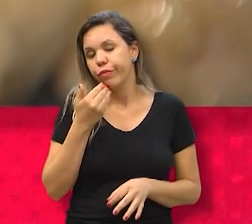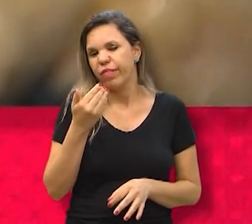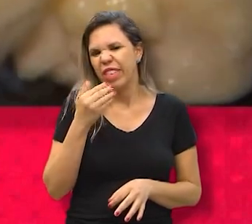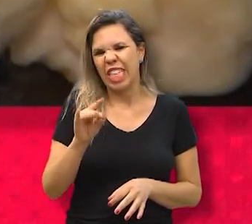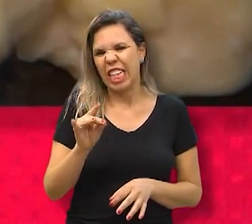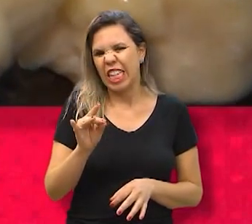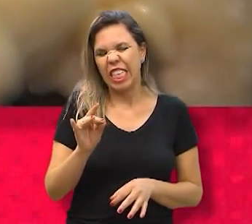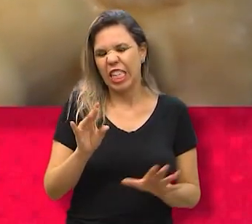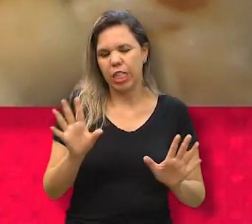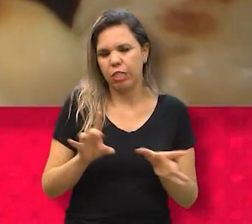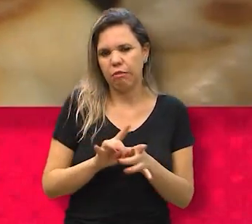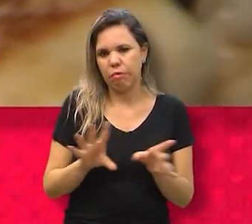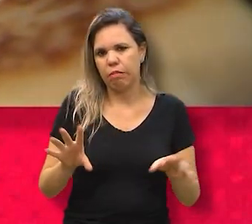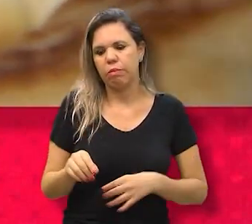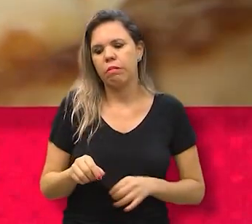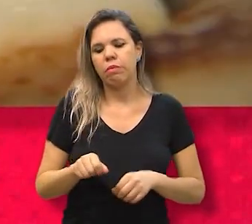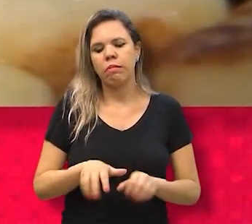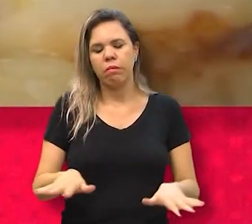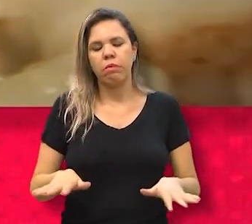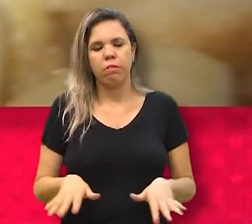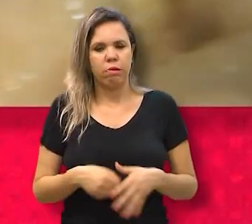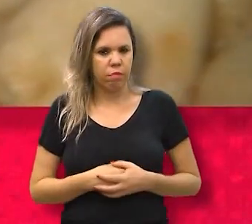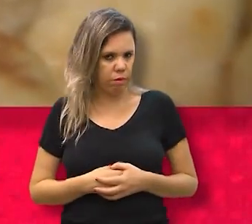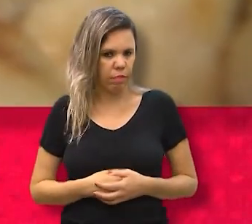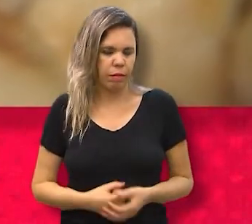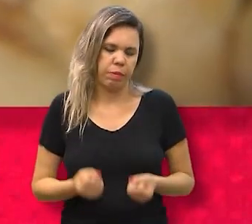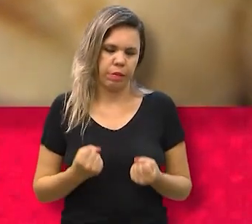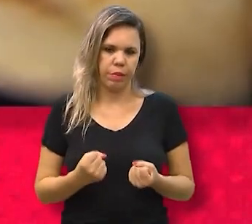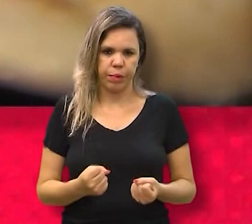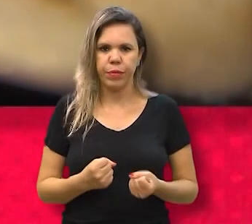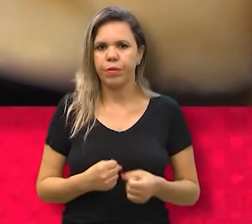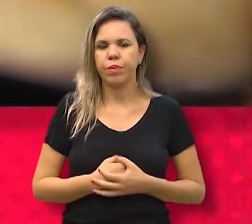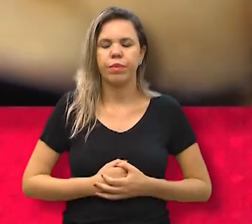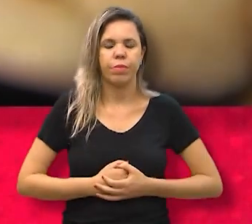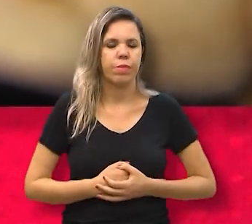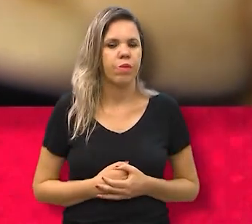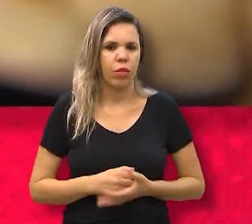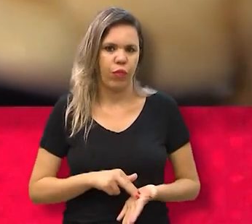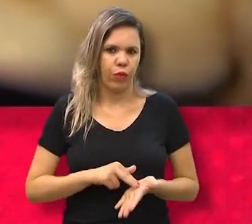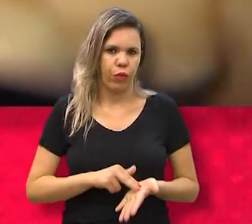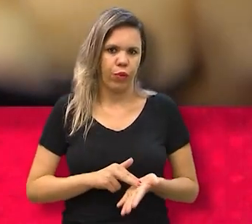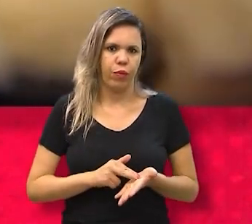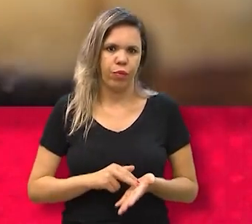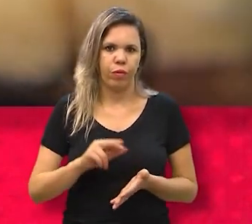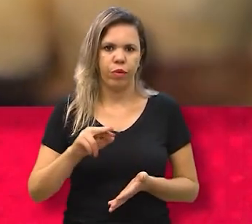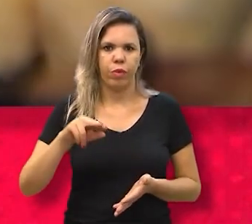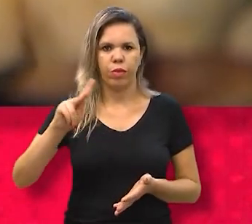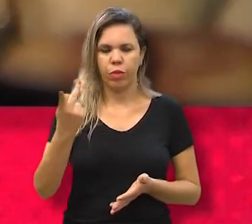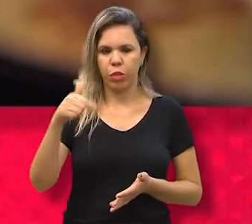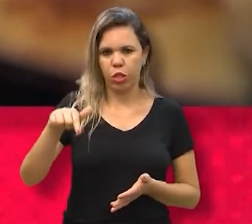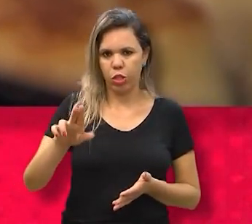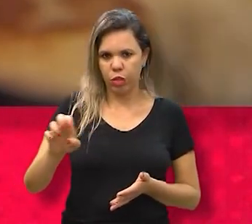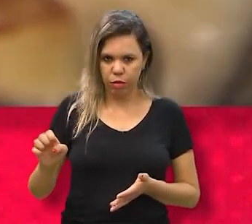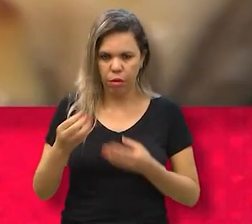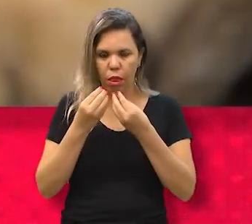porque a massa não cola, fica aquela massinha soltinha na mesa, mas vai ficar uma massa mais pesada e vai ficar uma massa mais firme. Aquele nhoque que você coloca